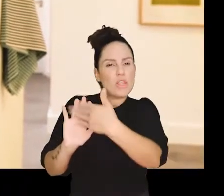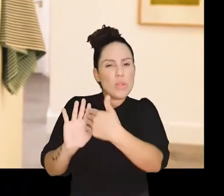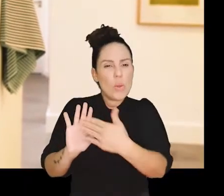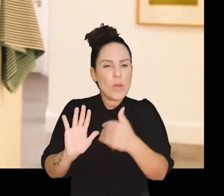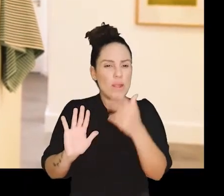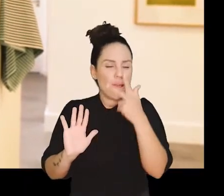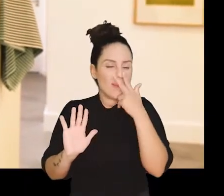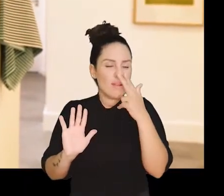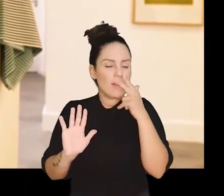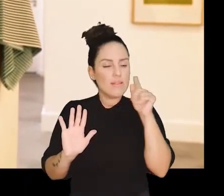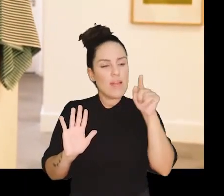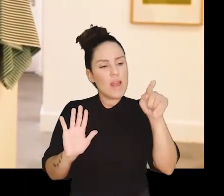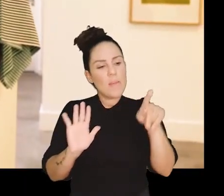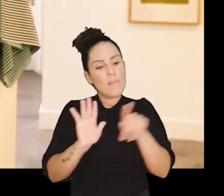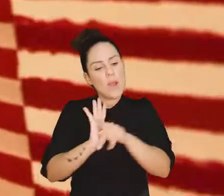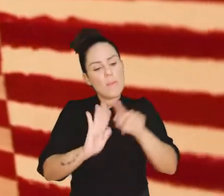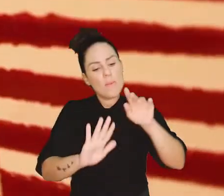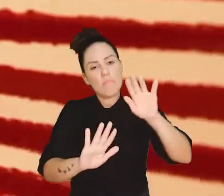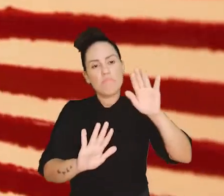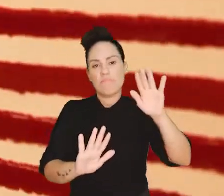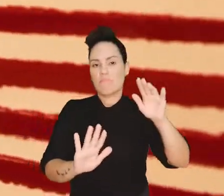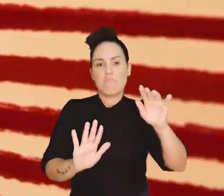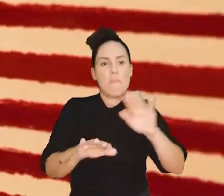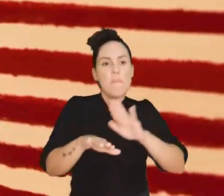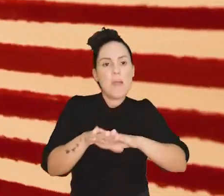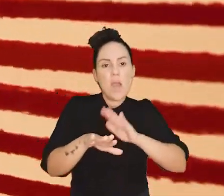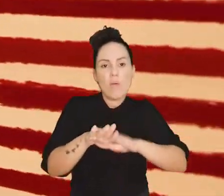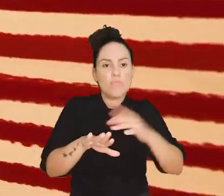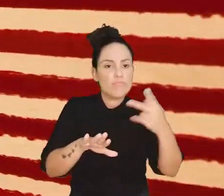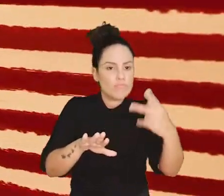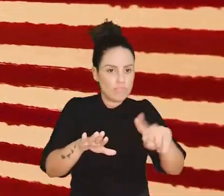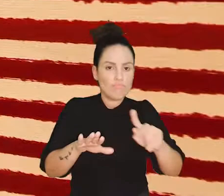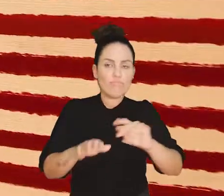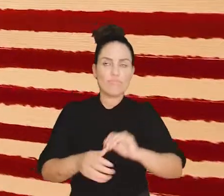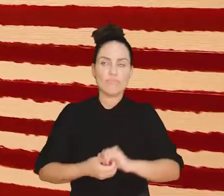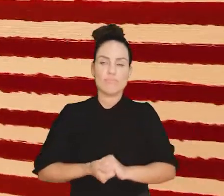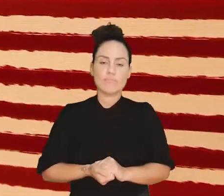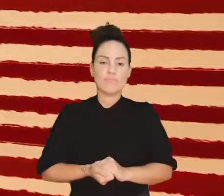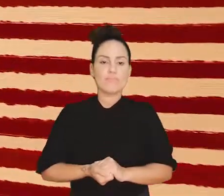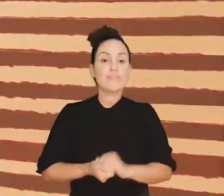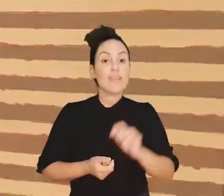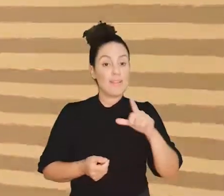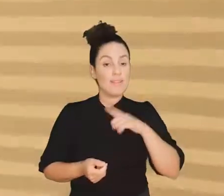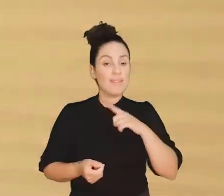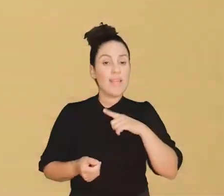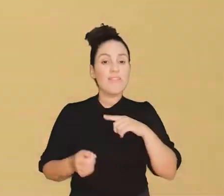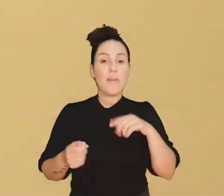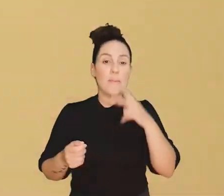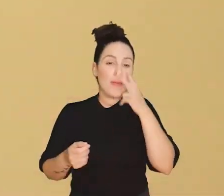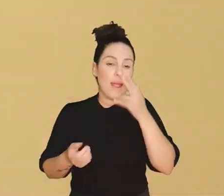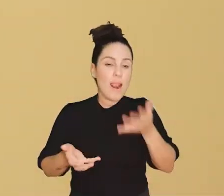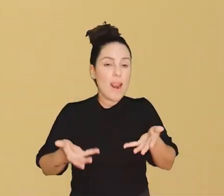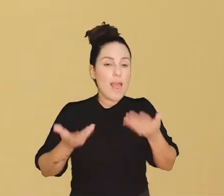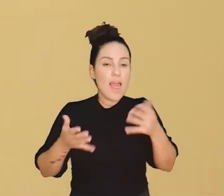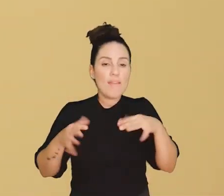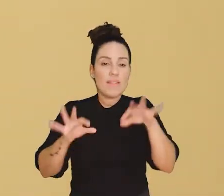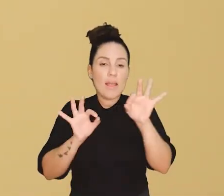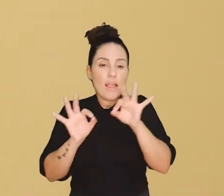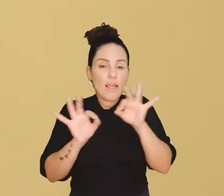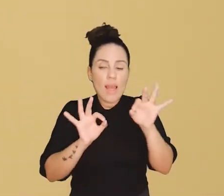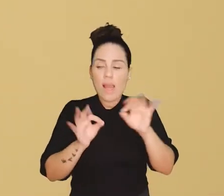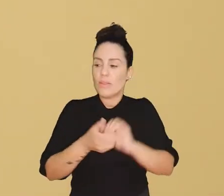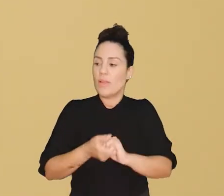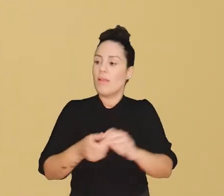sobrepõe e contrapõe a sua pintura artesanal, cuidada, incerta, fluida,